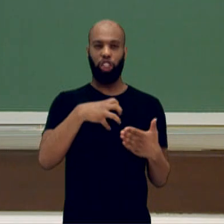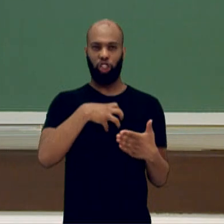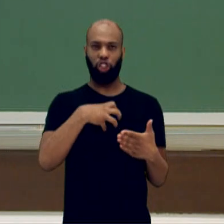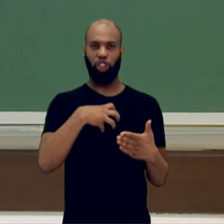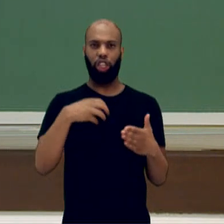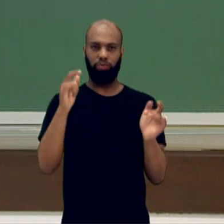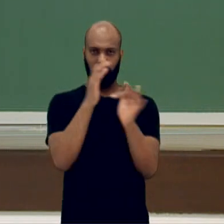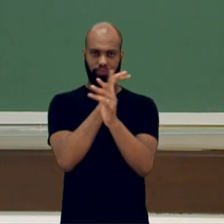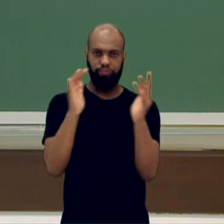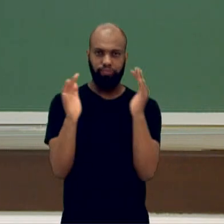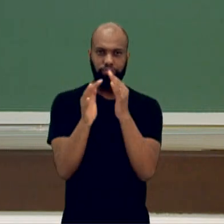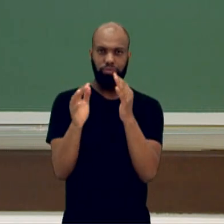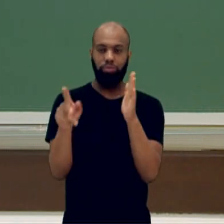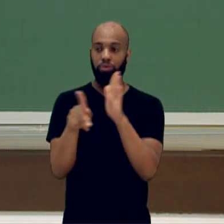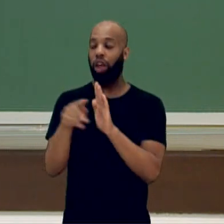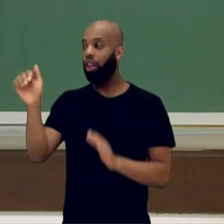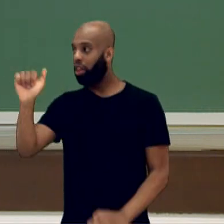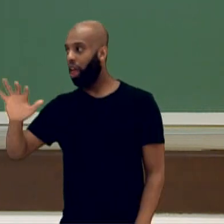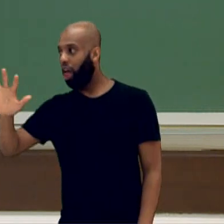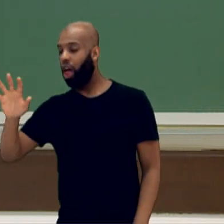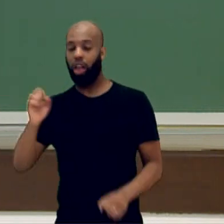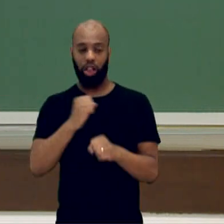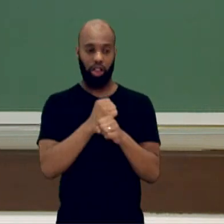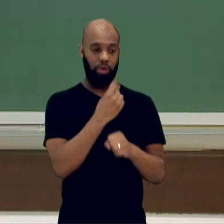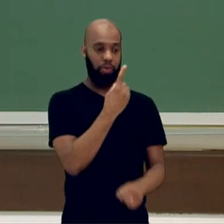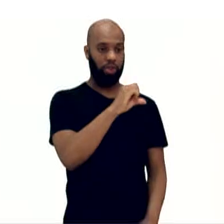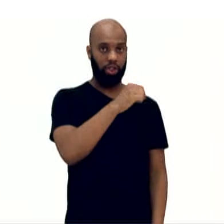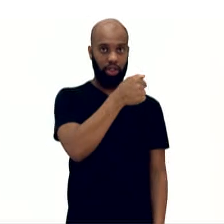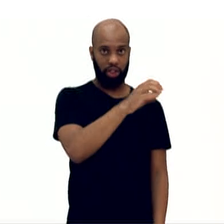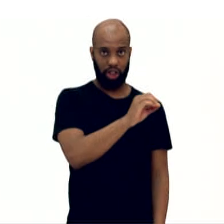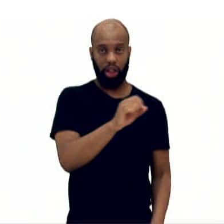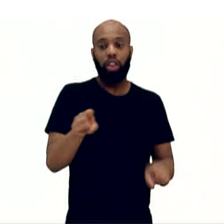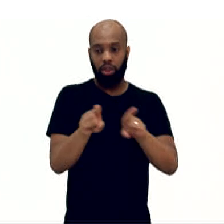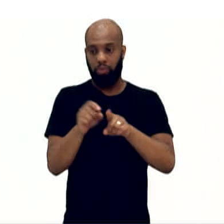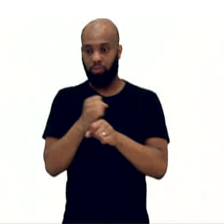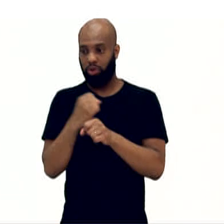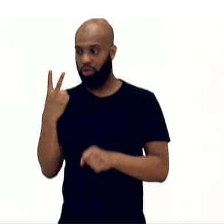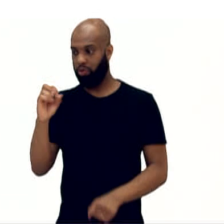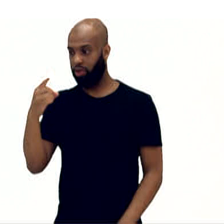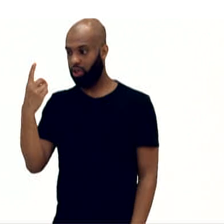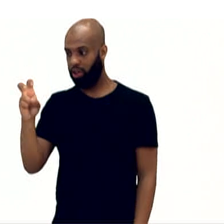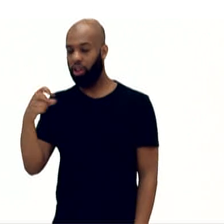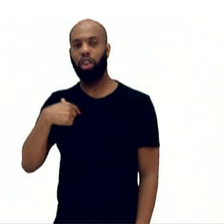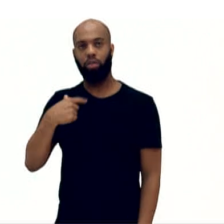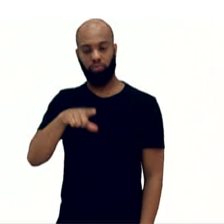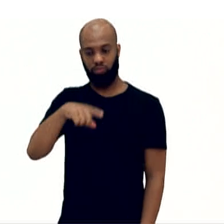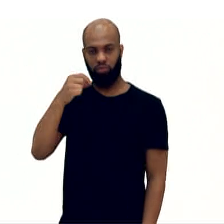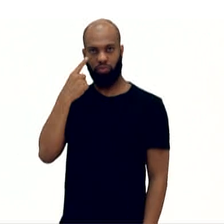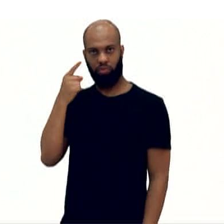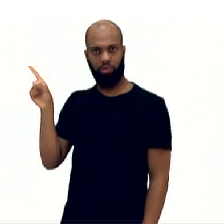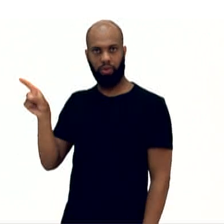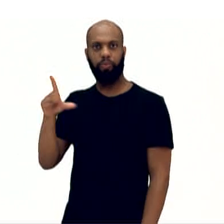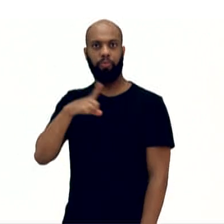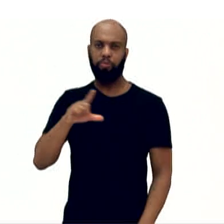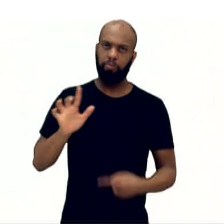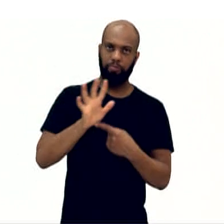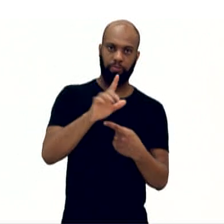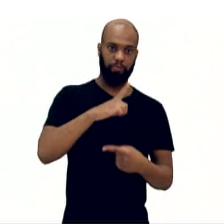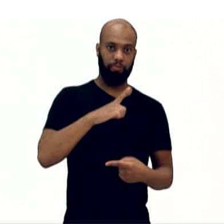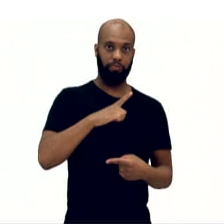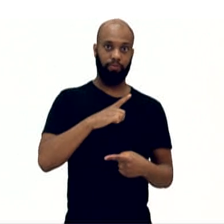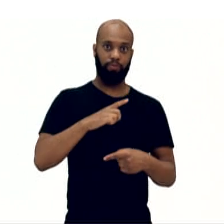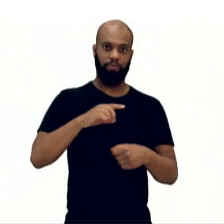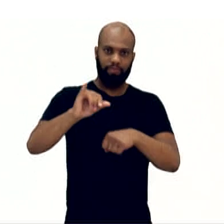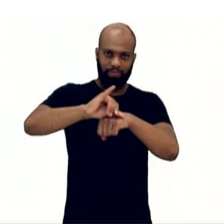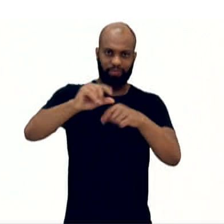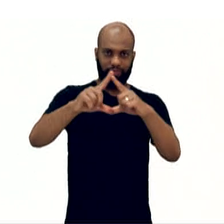que aparecem na lista de 1970 e 2015. Eu marquei uma ali, só para ilustrar. Então nós vamos ter Tóquio, que